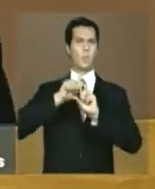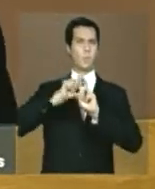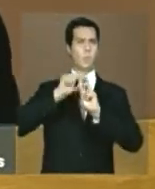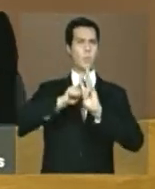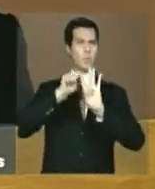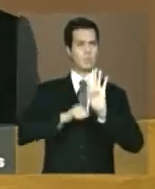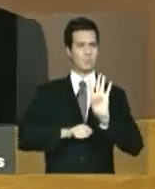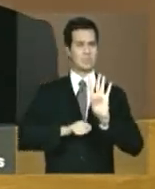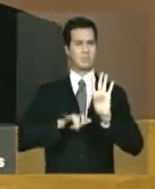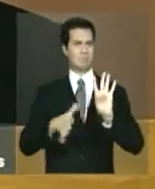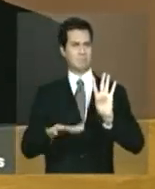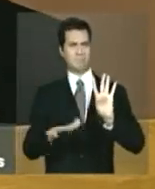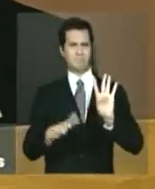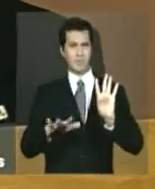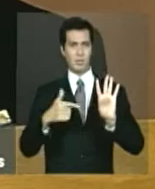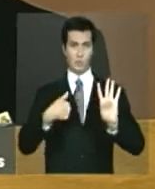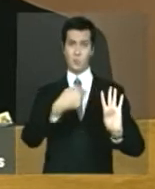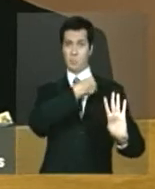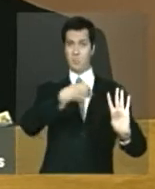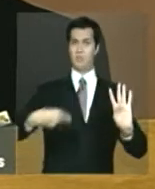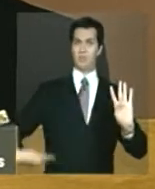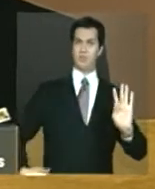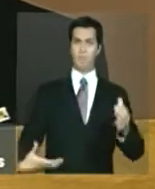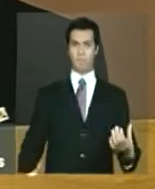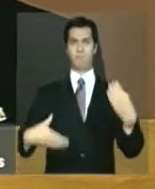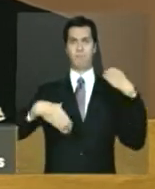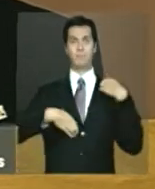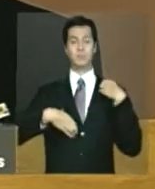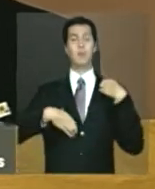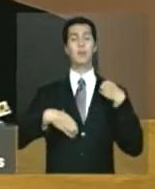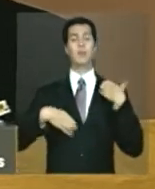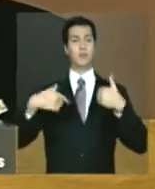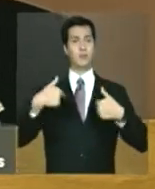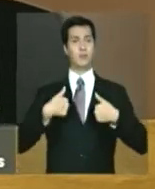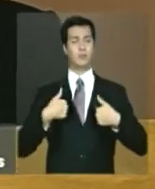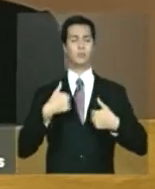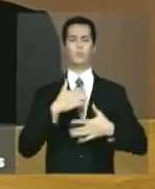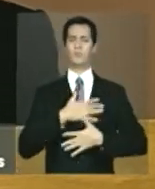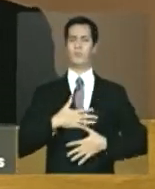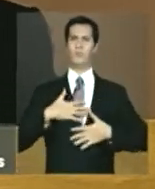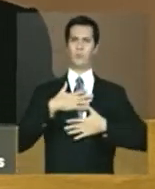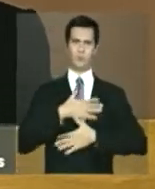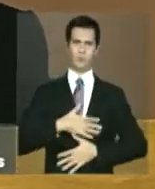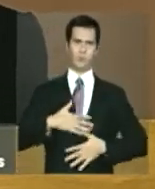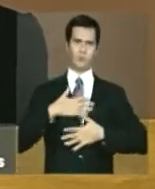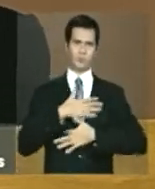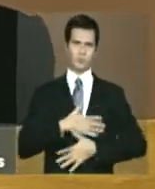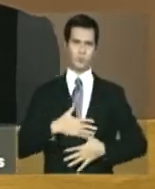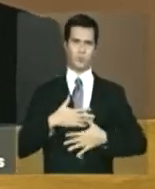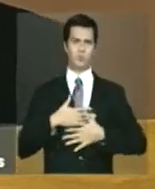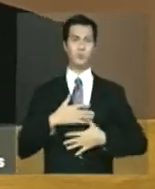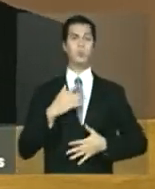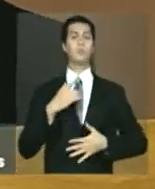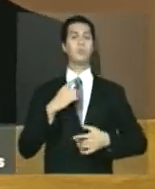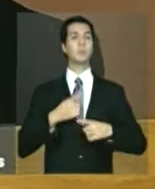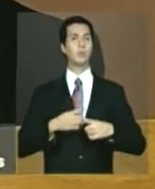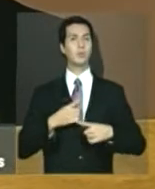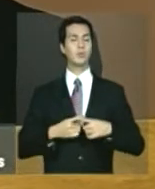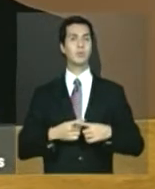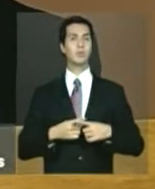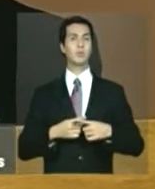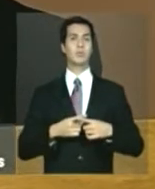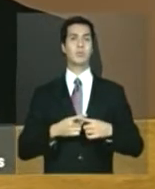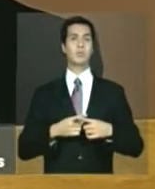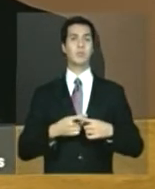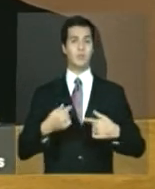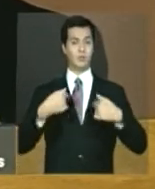de ministra eh eu tenho o maior orgulho de estar lançando